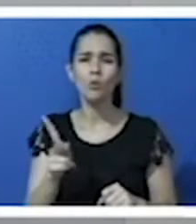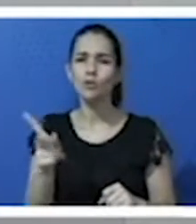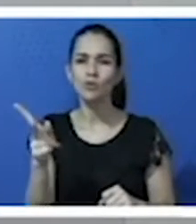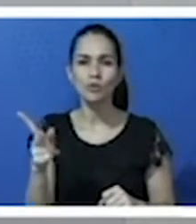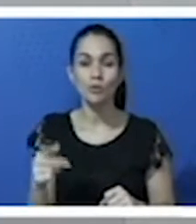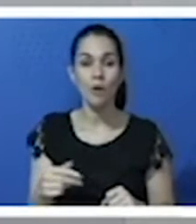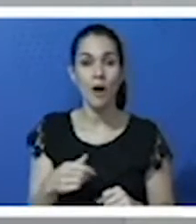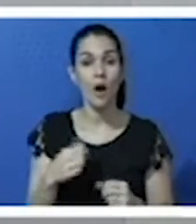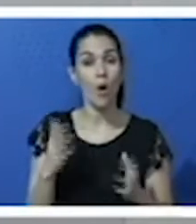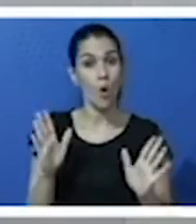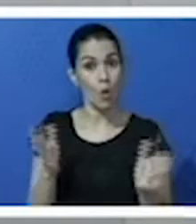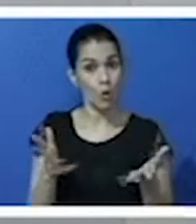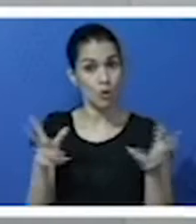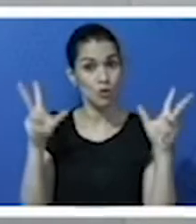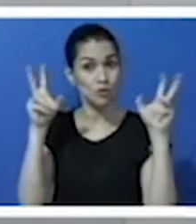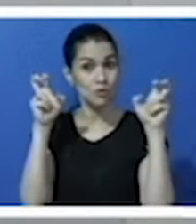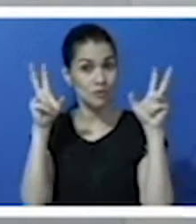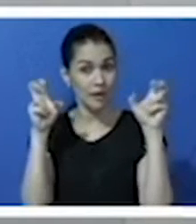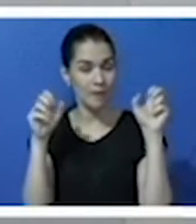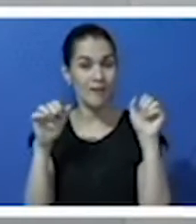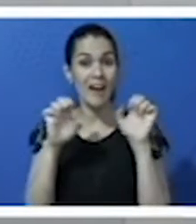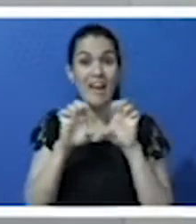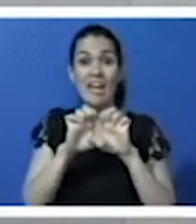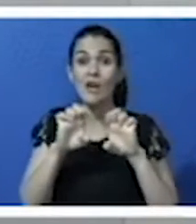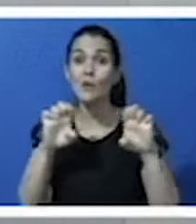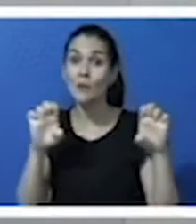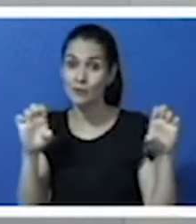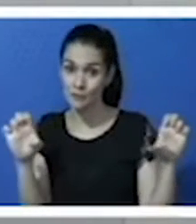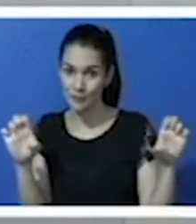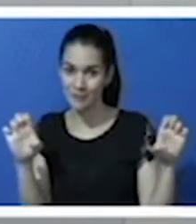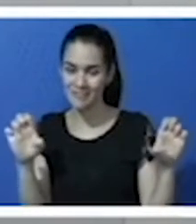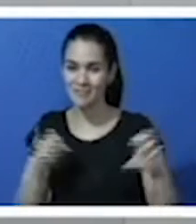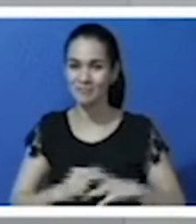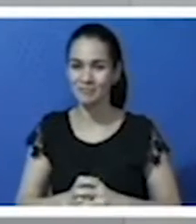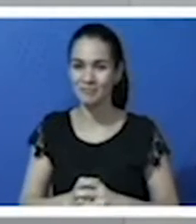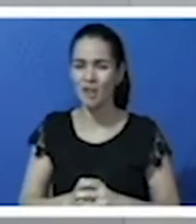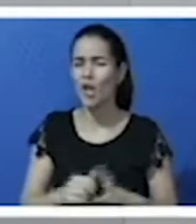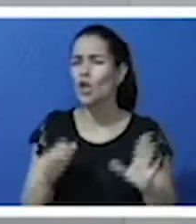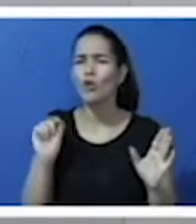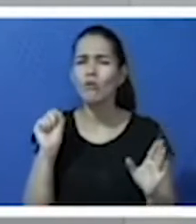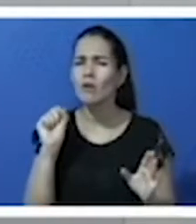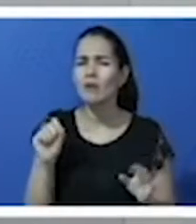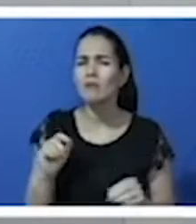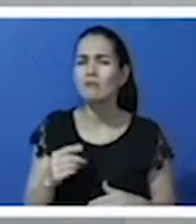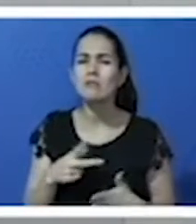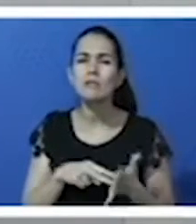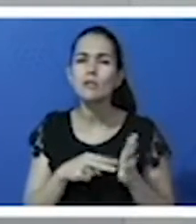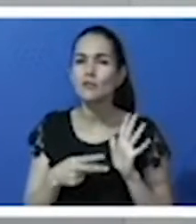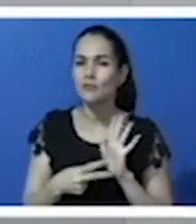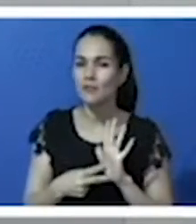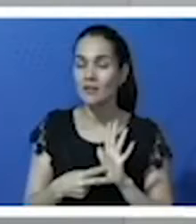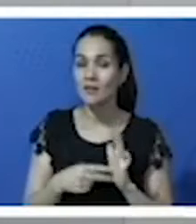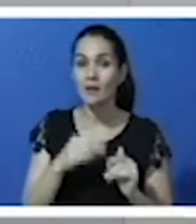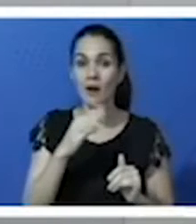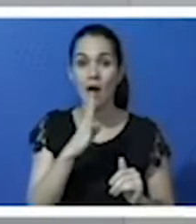o tema de hoje, equações biquadradas. Já vamos descobrir o que é isso aí.